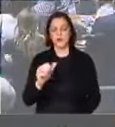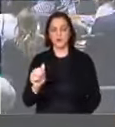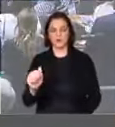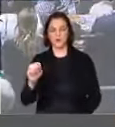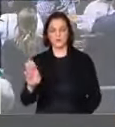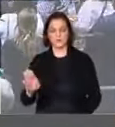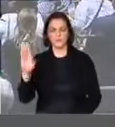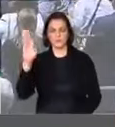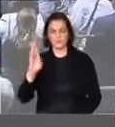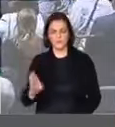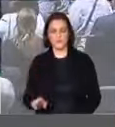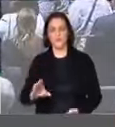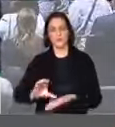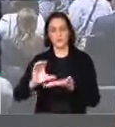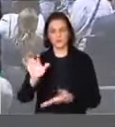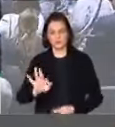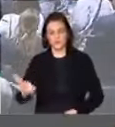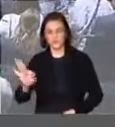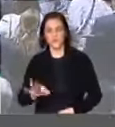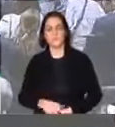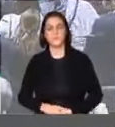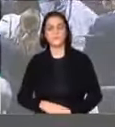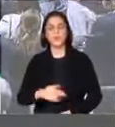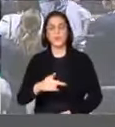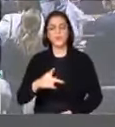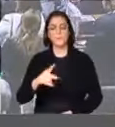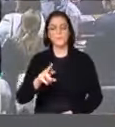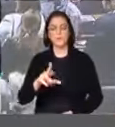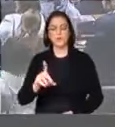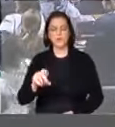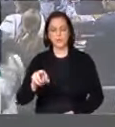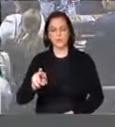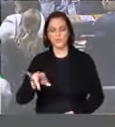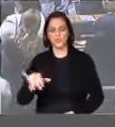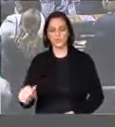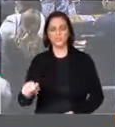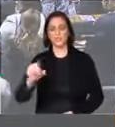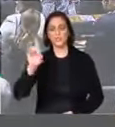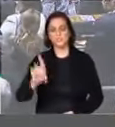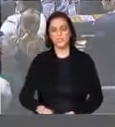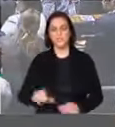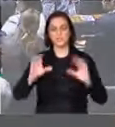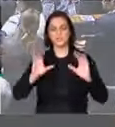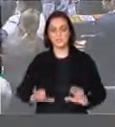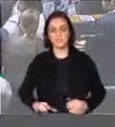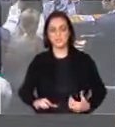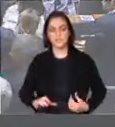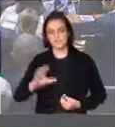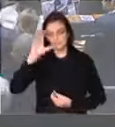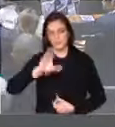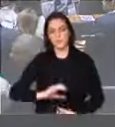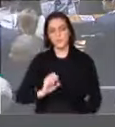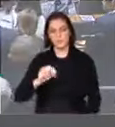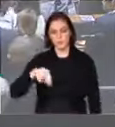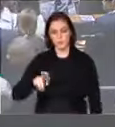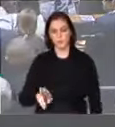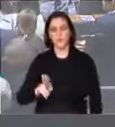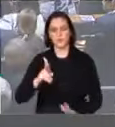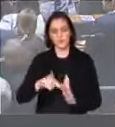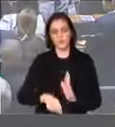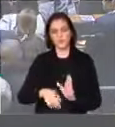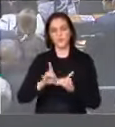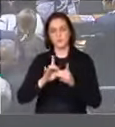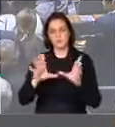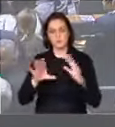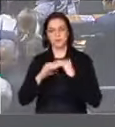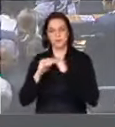Advogados do Brasil, Conselho Federal, Procuradoria Federal dos Direitos do Cidadão, ONU, Programa